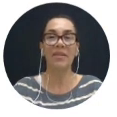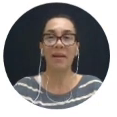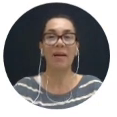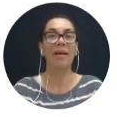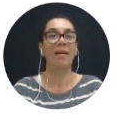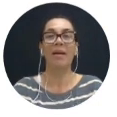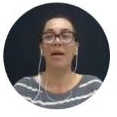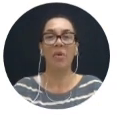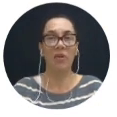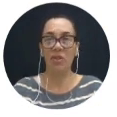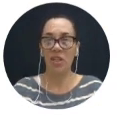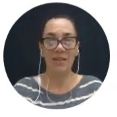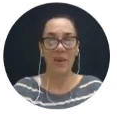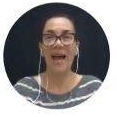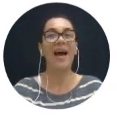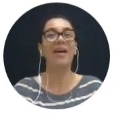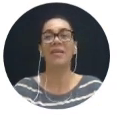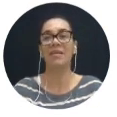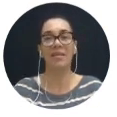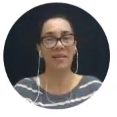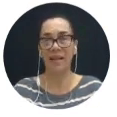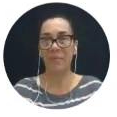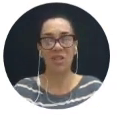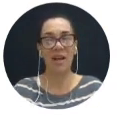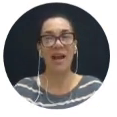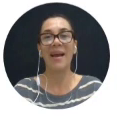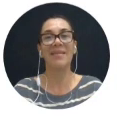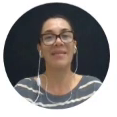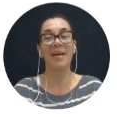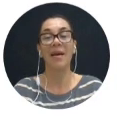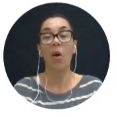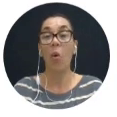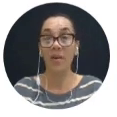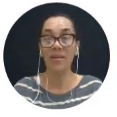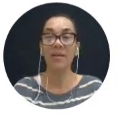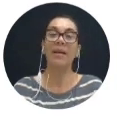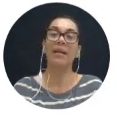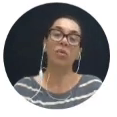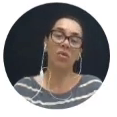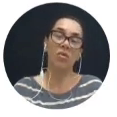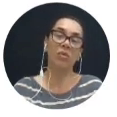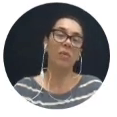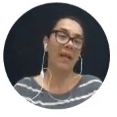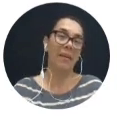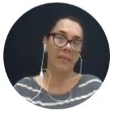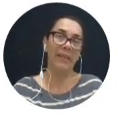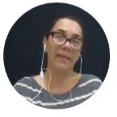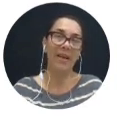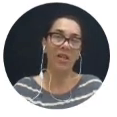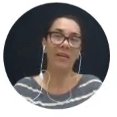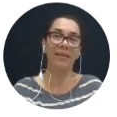conhecimento acerca da morfologia das palavras, das classes gramaticais, né? Coisa que o nosso aluno,